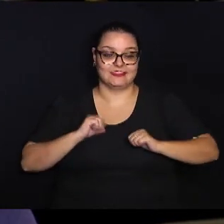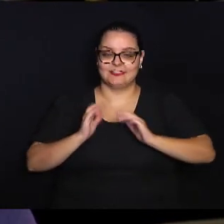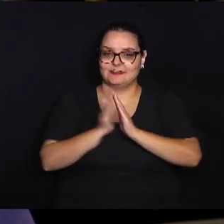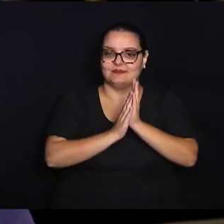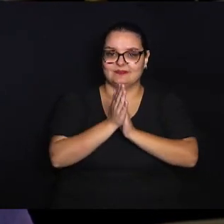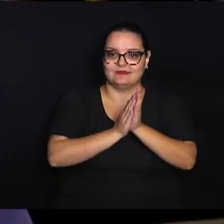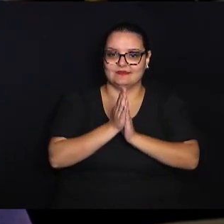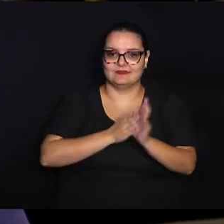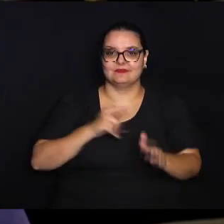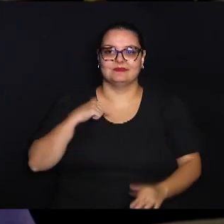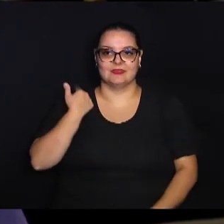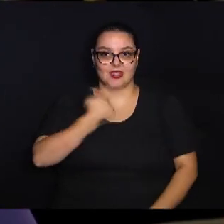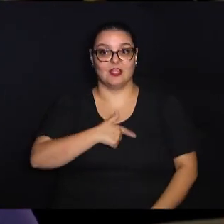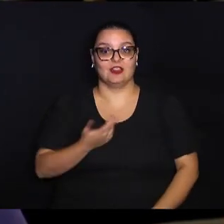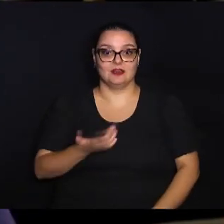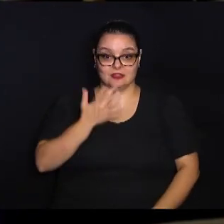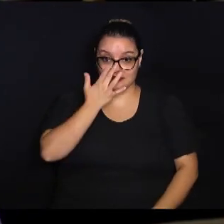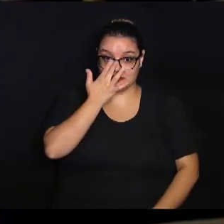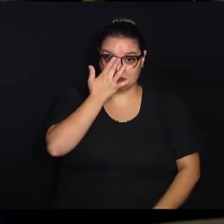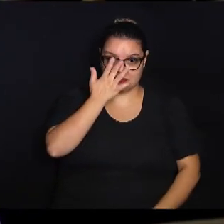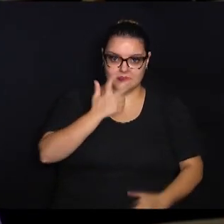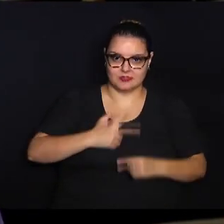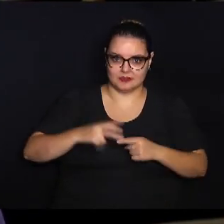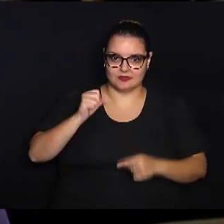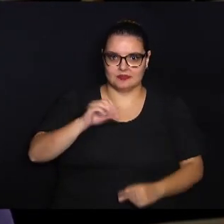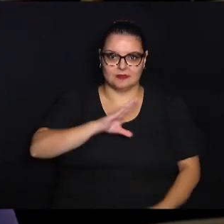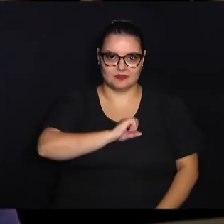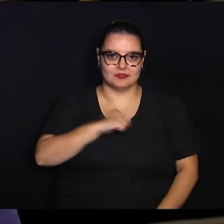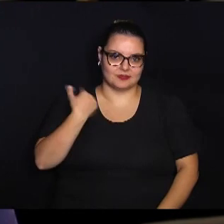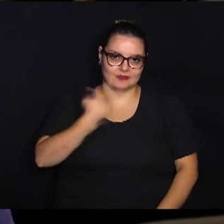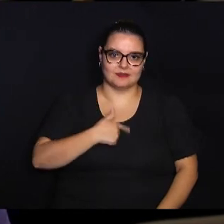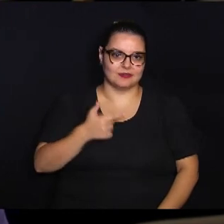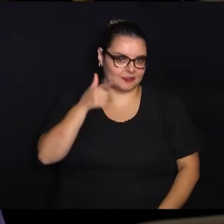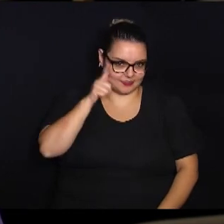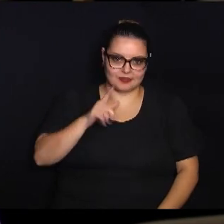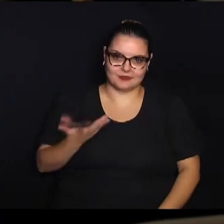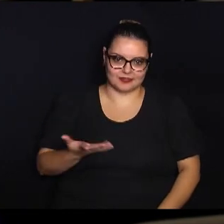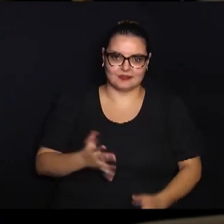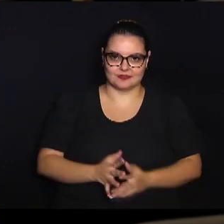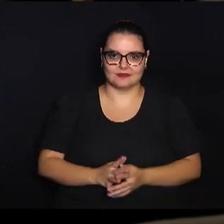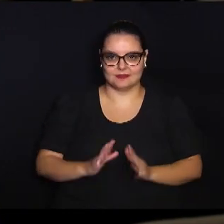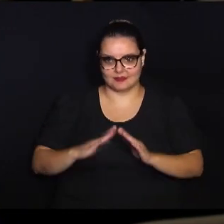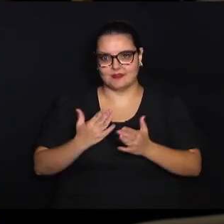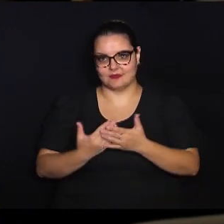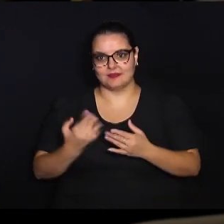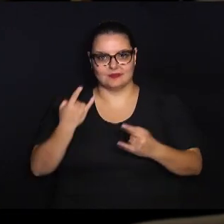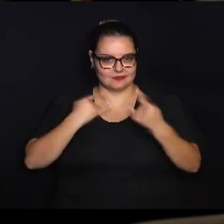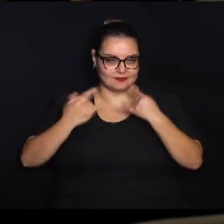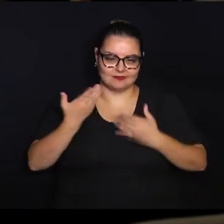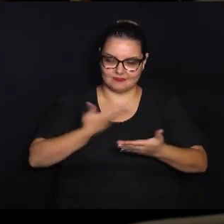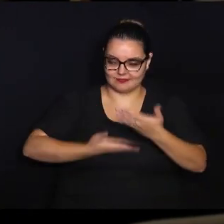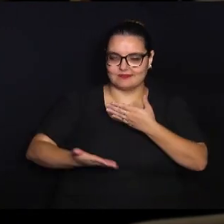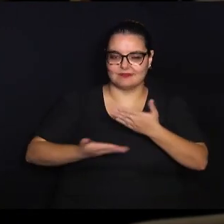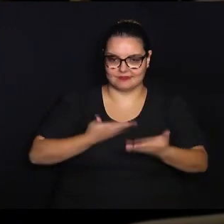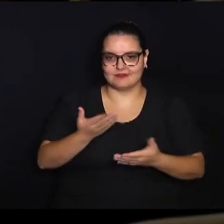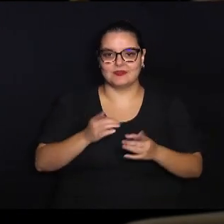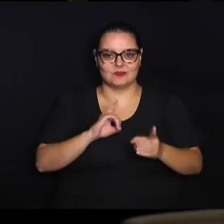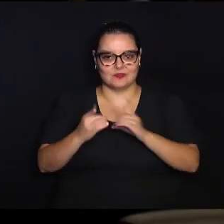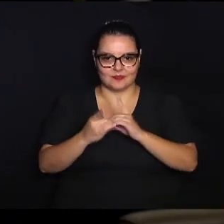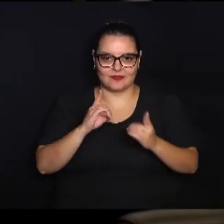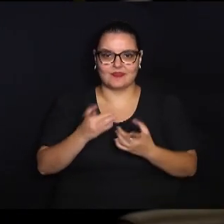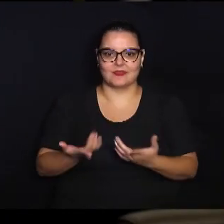que a gente ganhasse, porque eles gostavam bastante da gente e a gente acabou ganhando. A escola foi bem interativa, teve